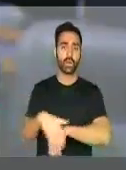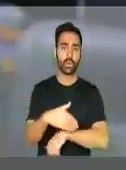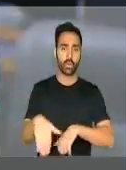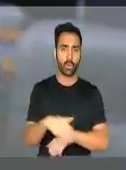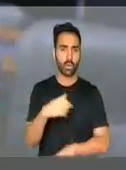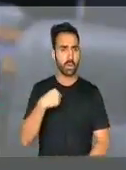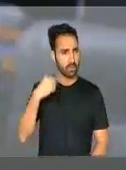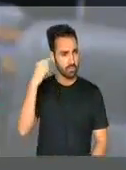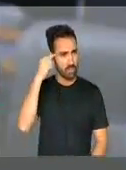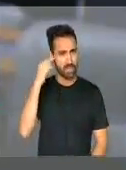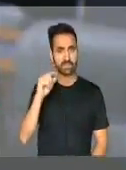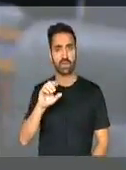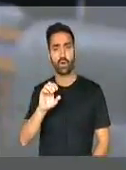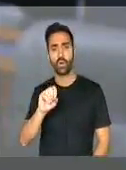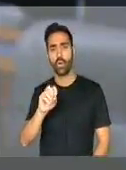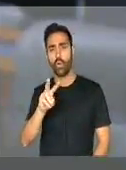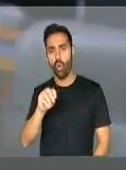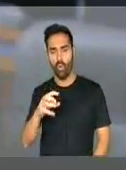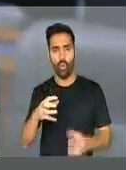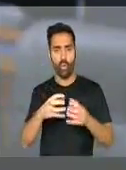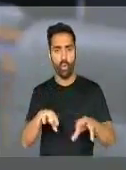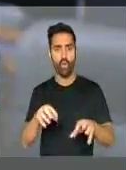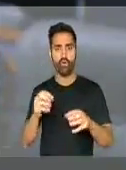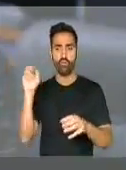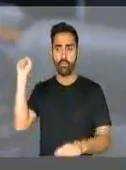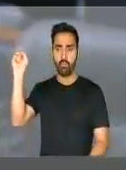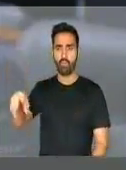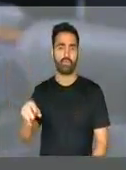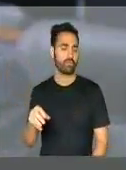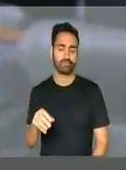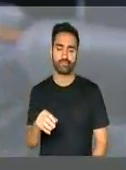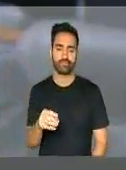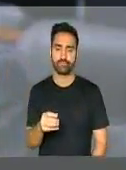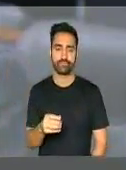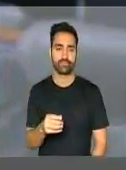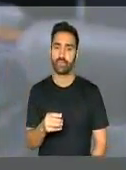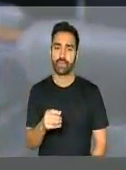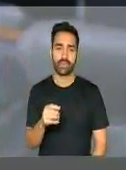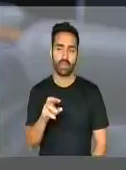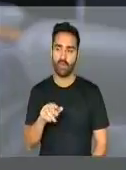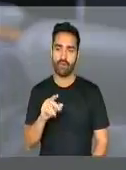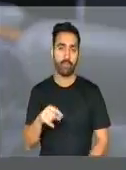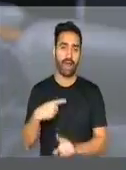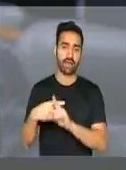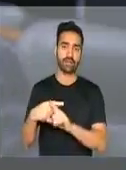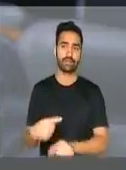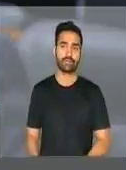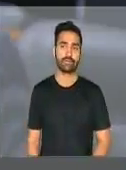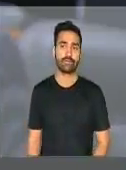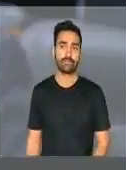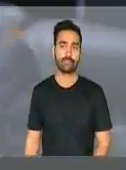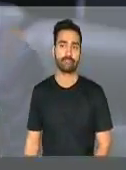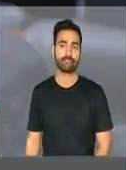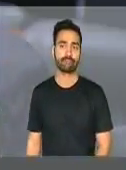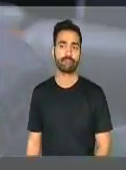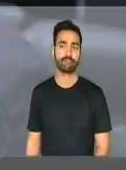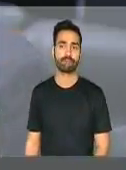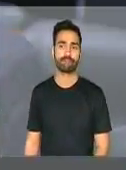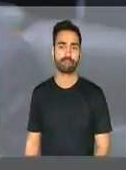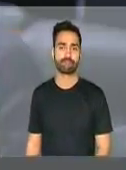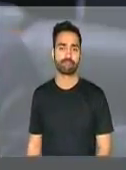Ovo, concluo, presidente, ovada para ele vai ser pouco. Né? Eu